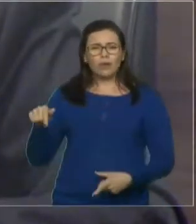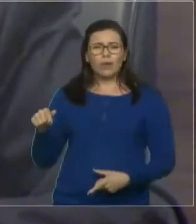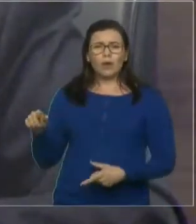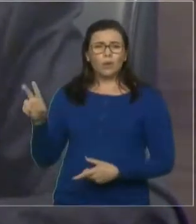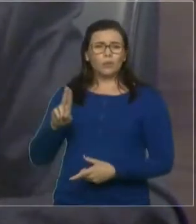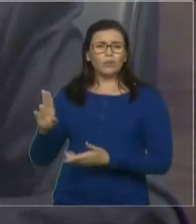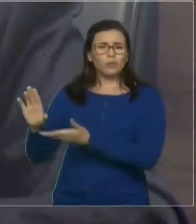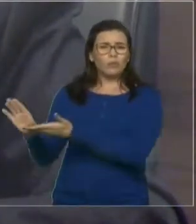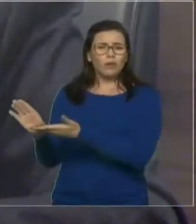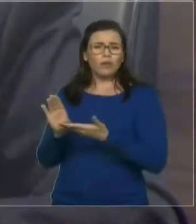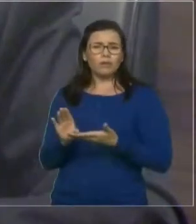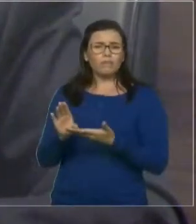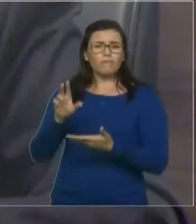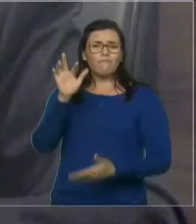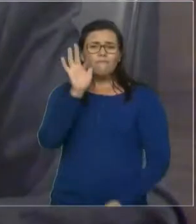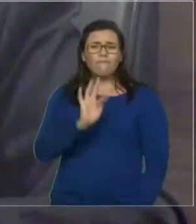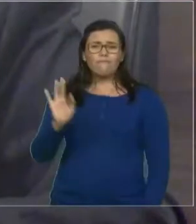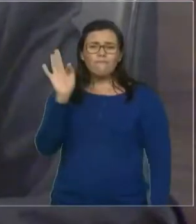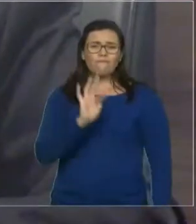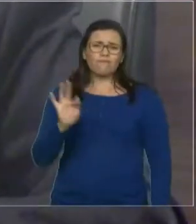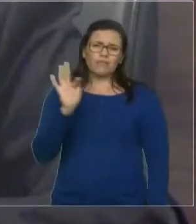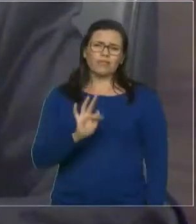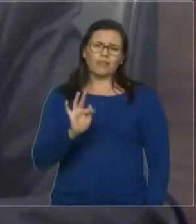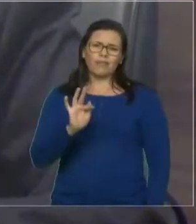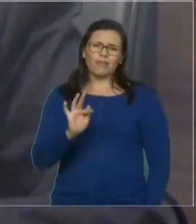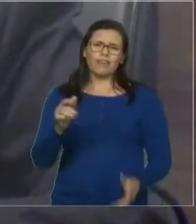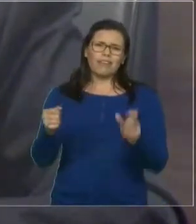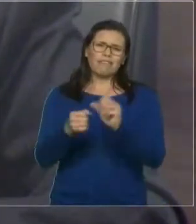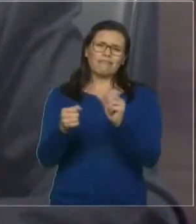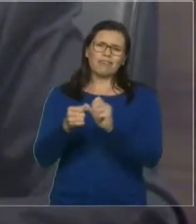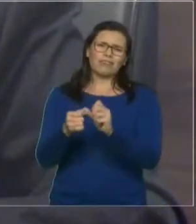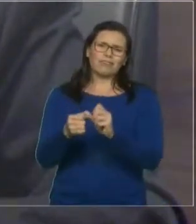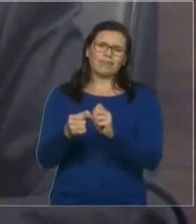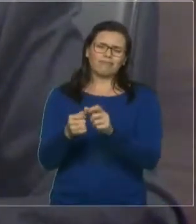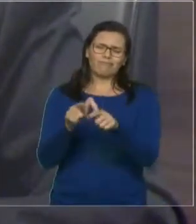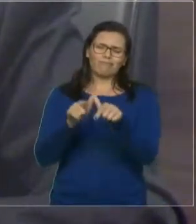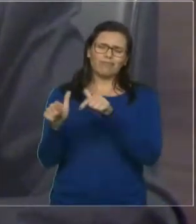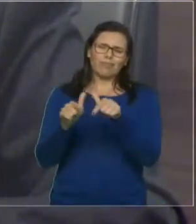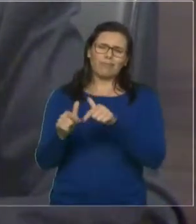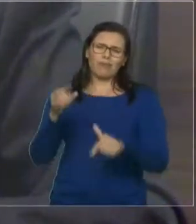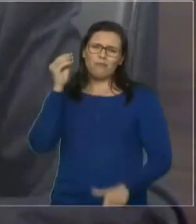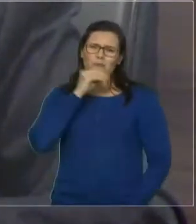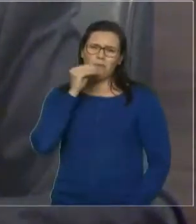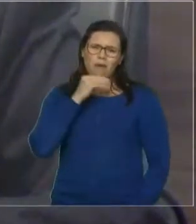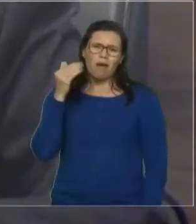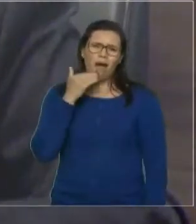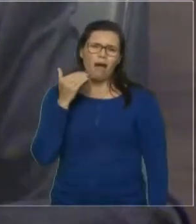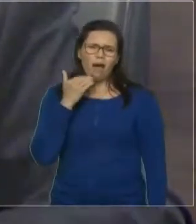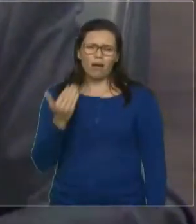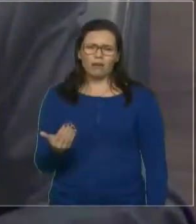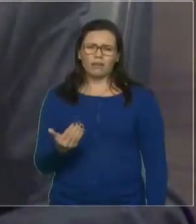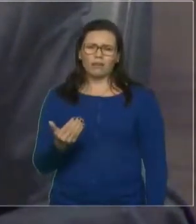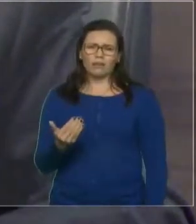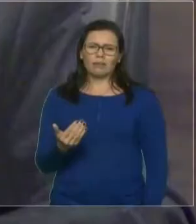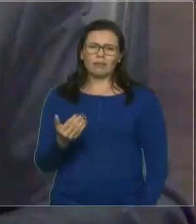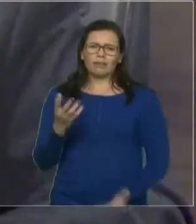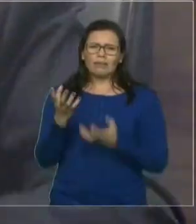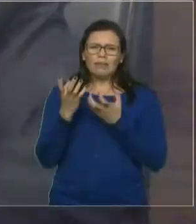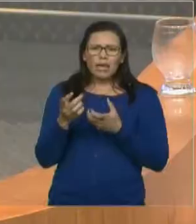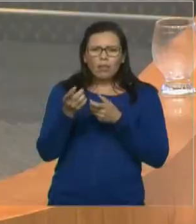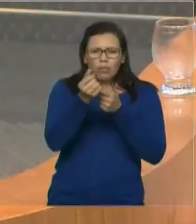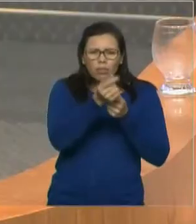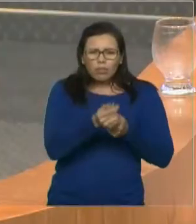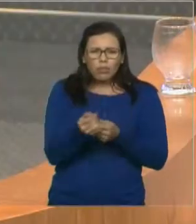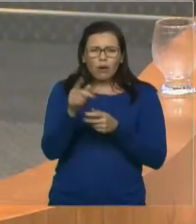hoje que se cobra esse compromisso do DENIT e eles estão fazendo vista grossa e enrolando os maranhenses. Obrigado.